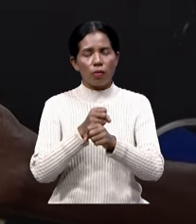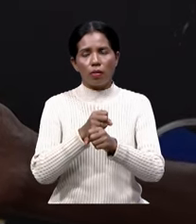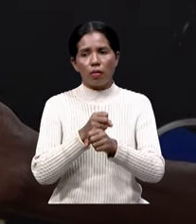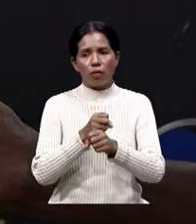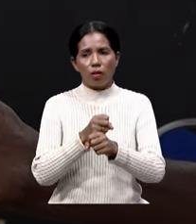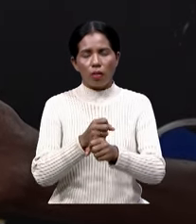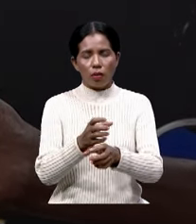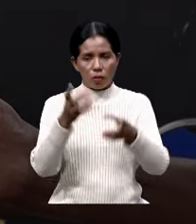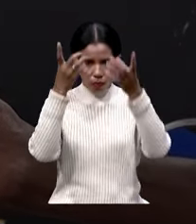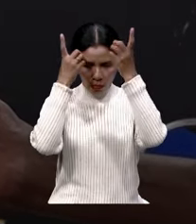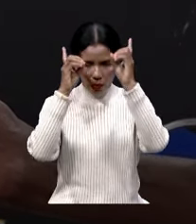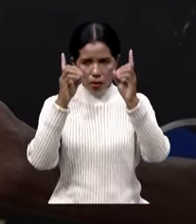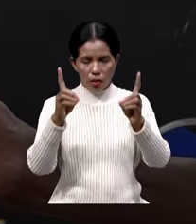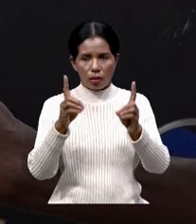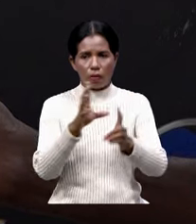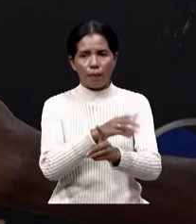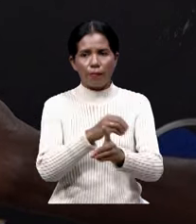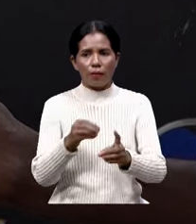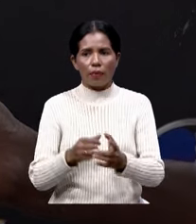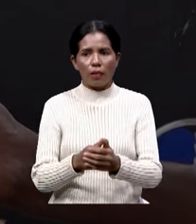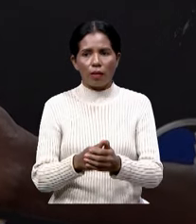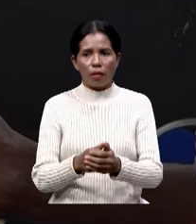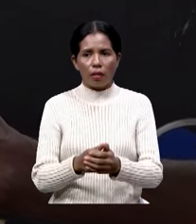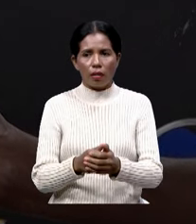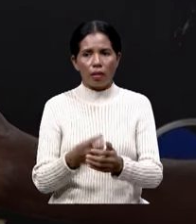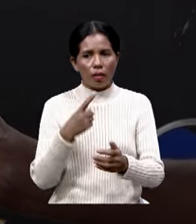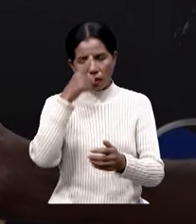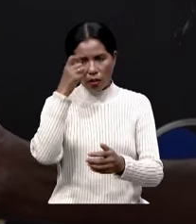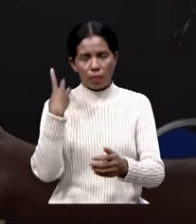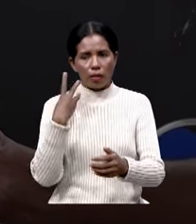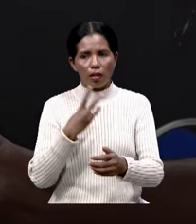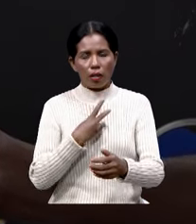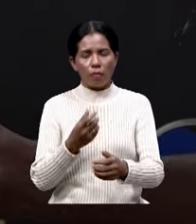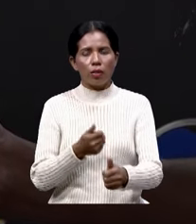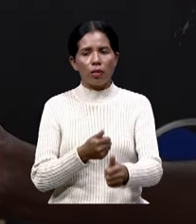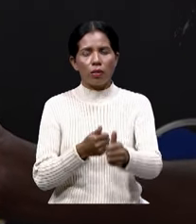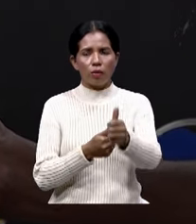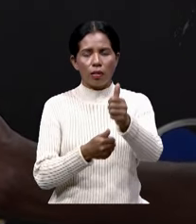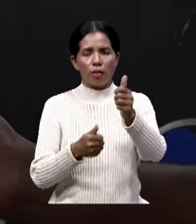atu foti nasera atu atua tamba ami submete ba